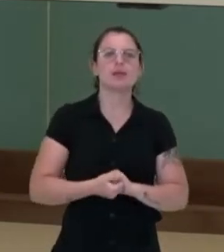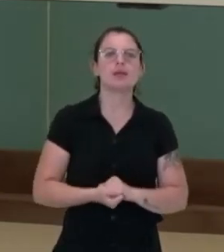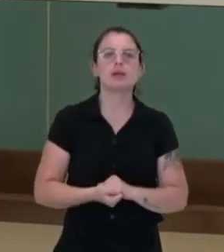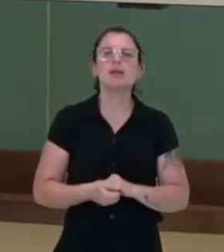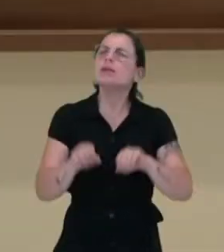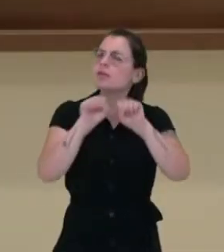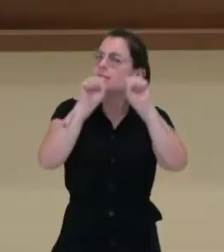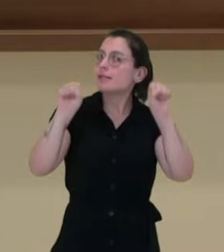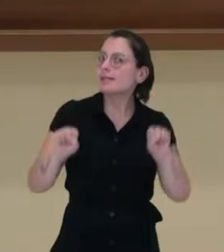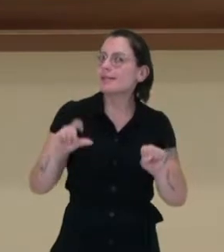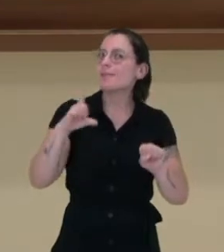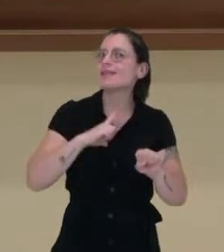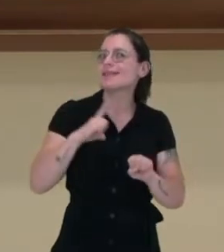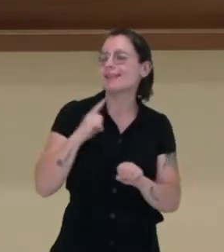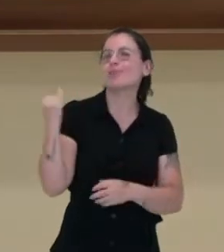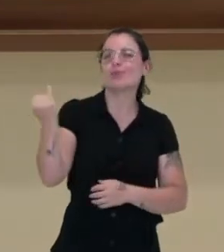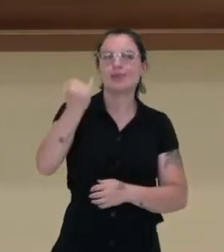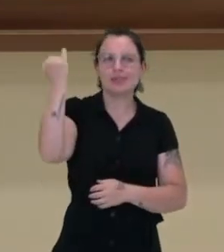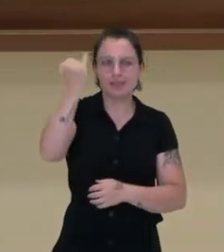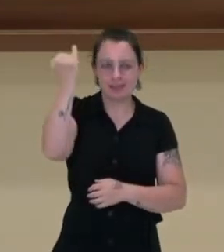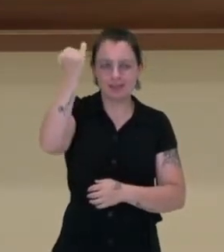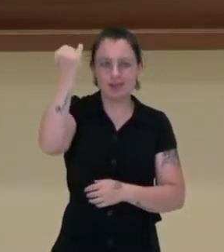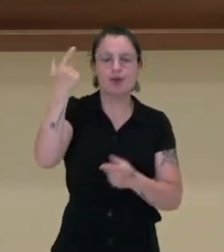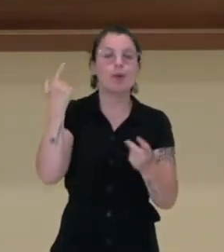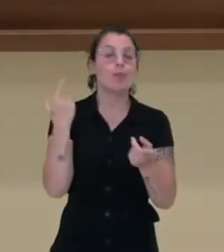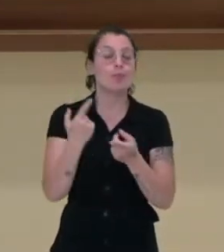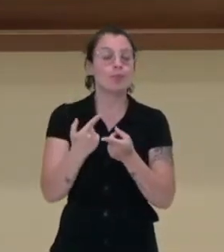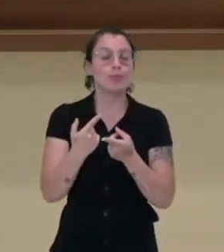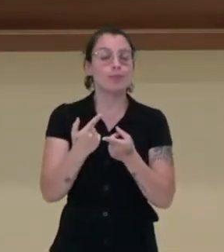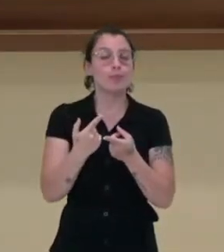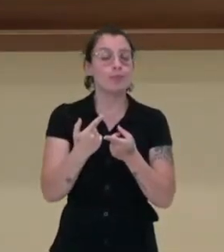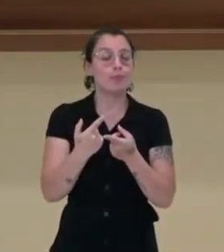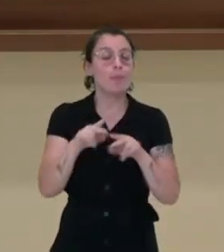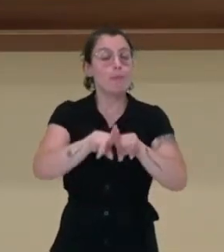importante. Porém, quando ele é afetado,